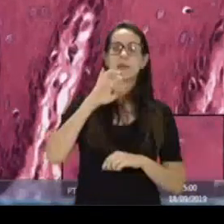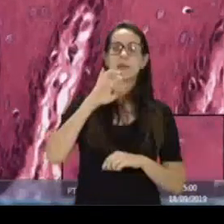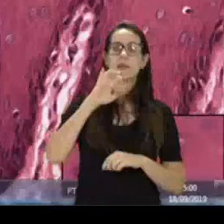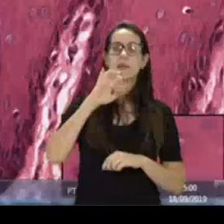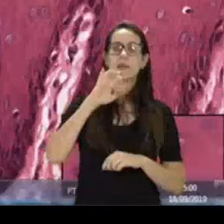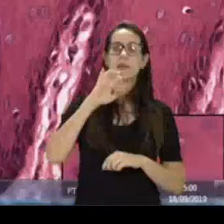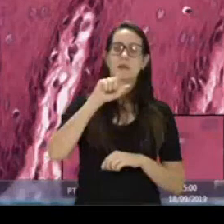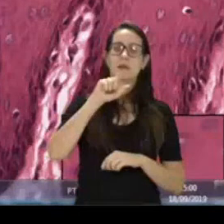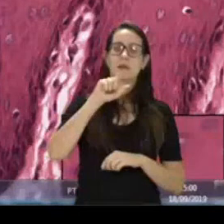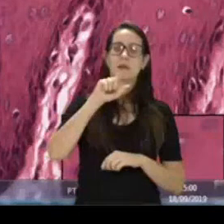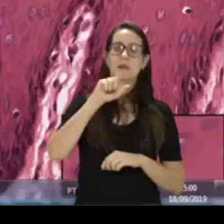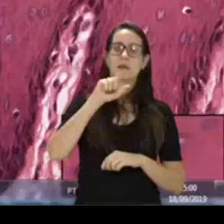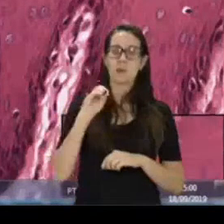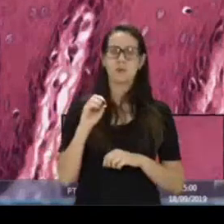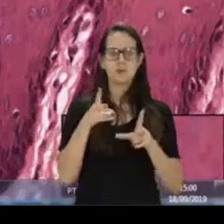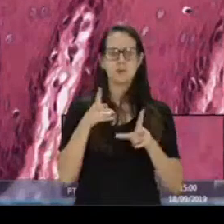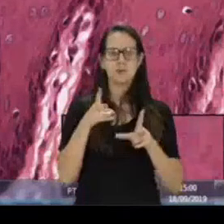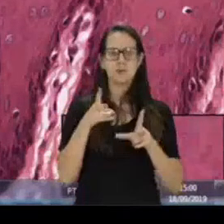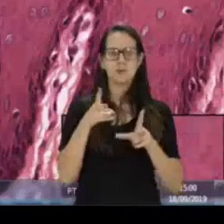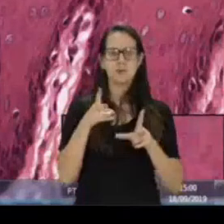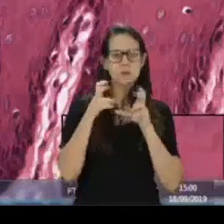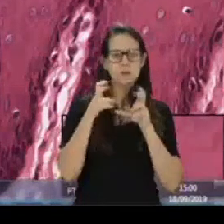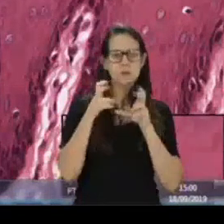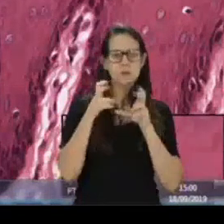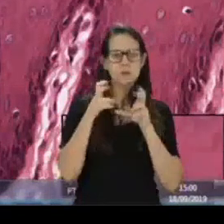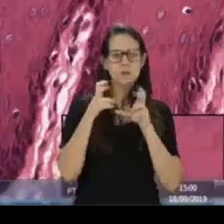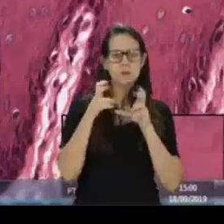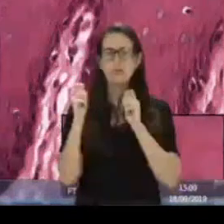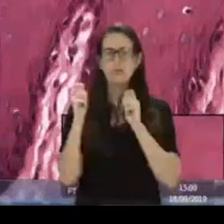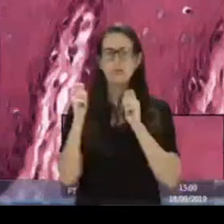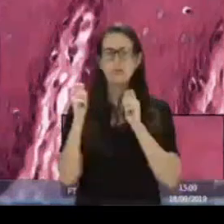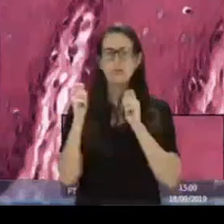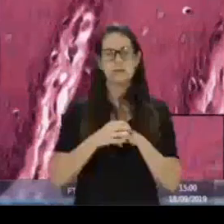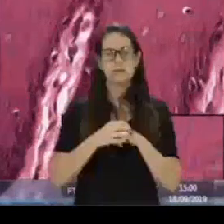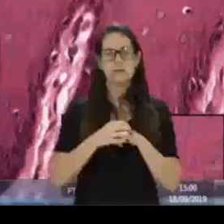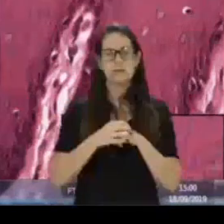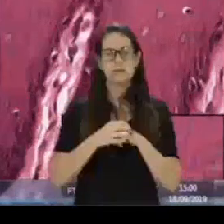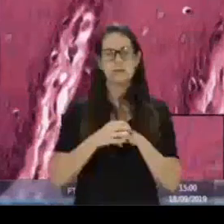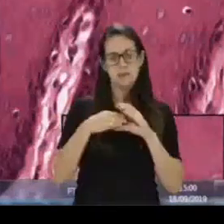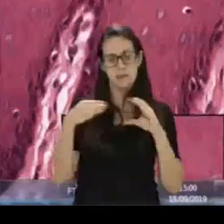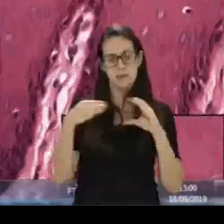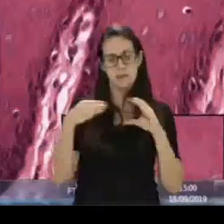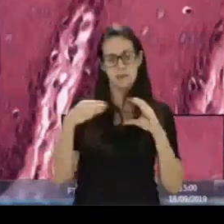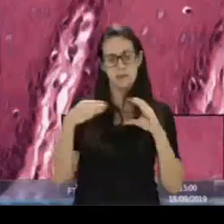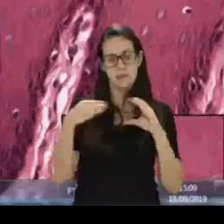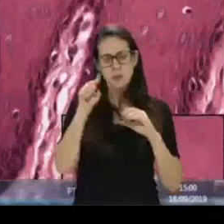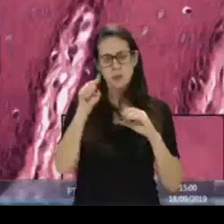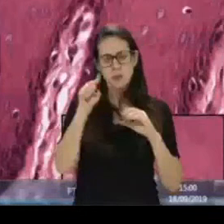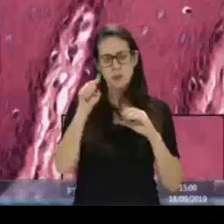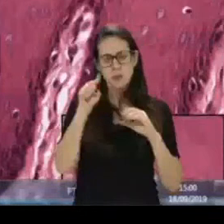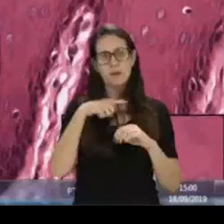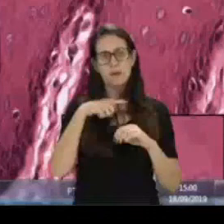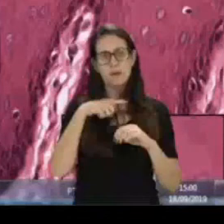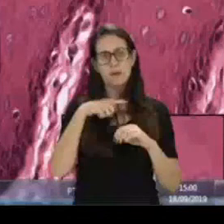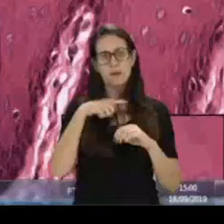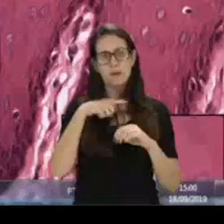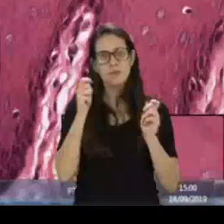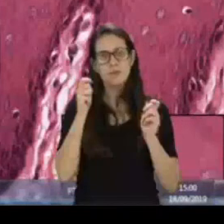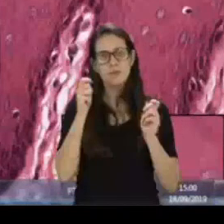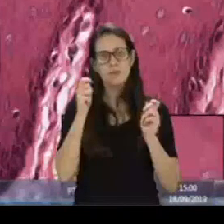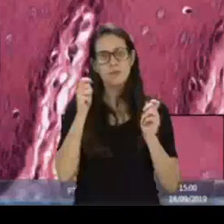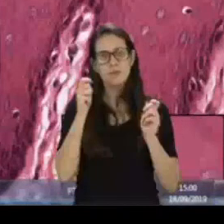eu consigo observar aqui os núcleos dessas células. Então, são células que não possuem formatos